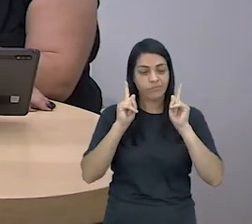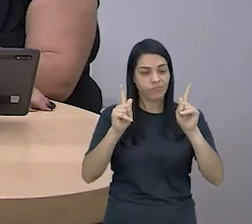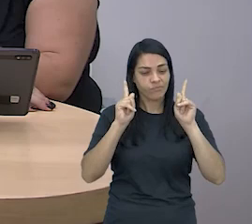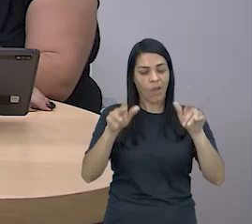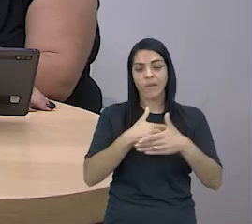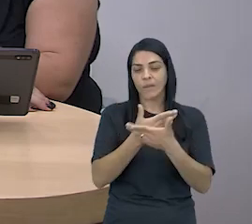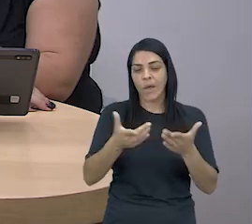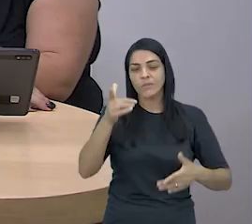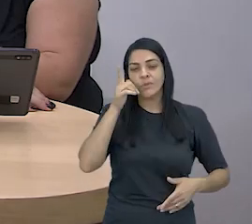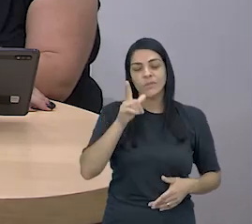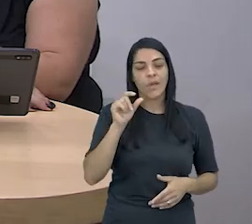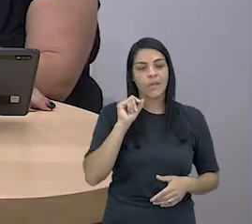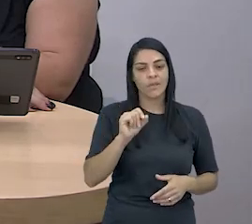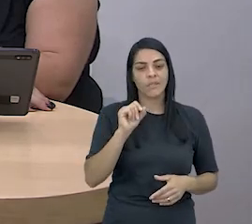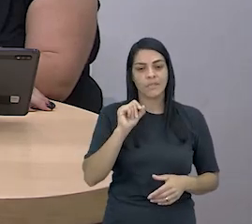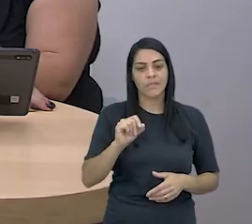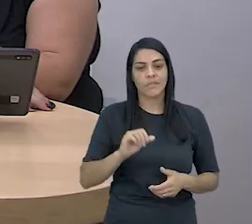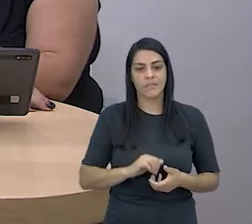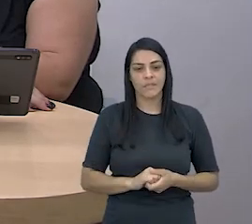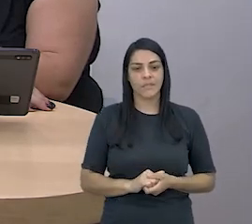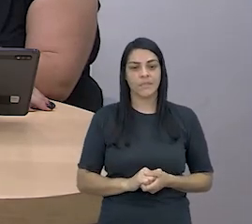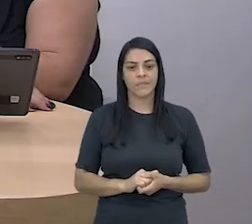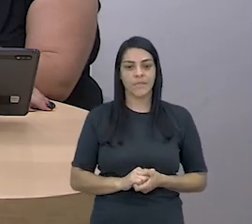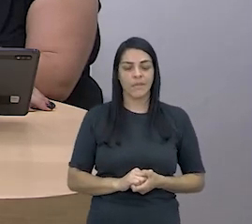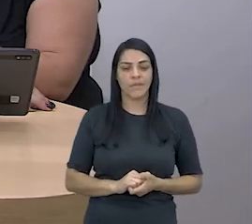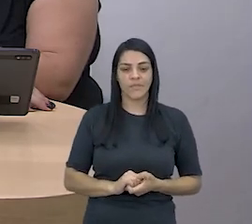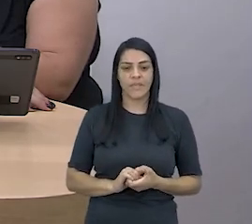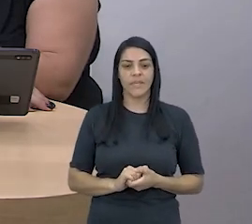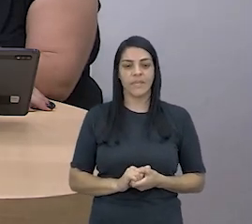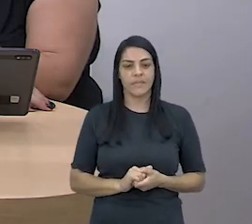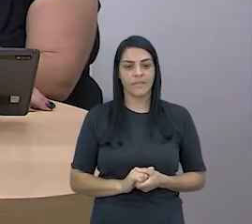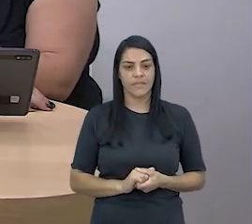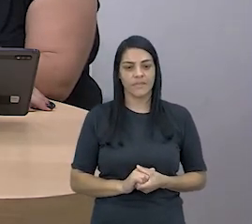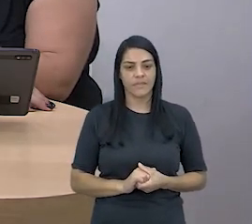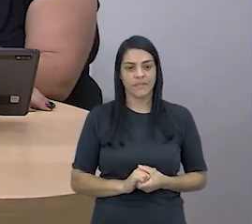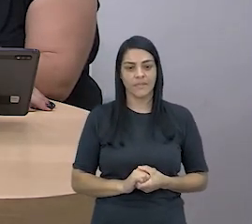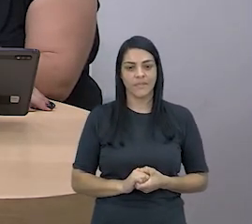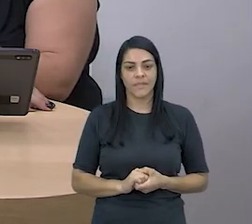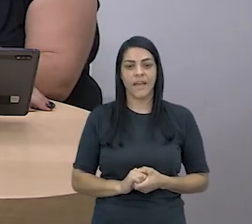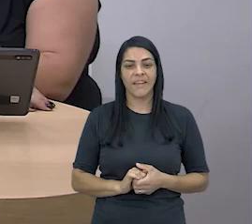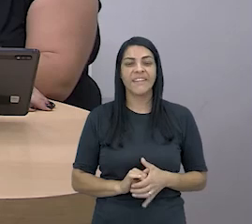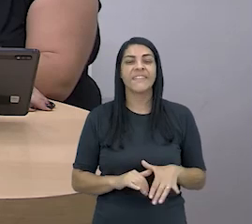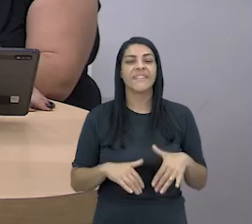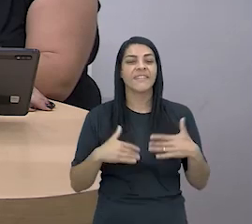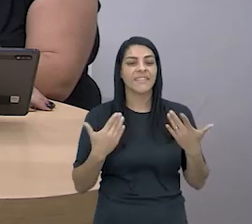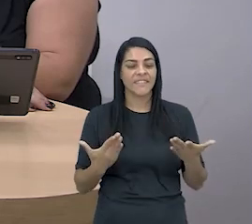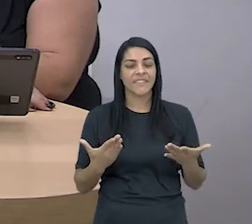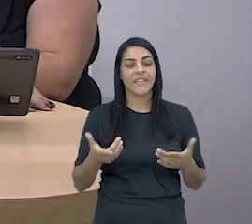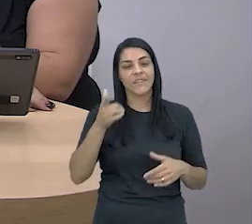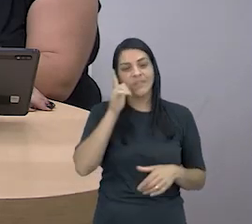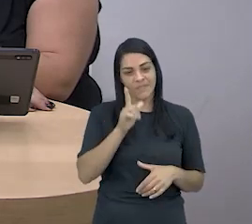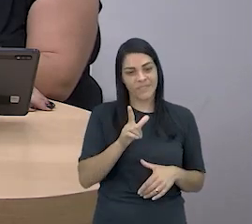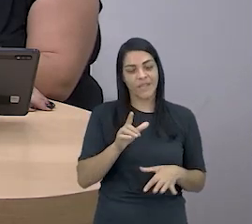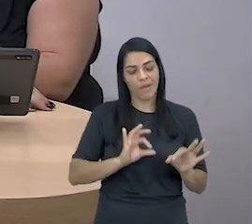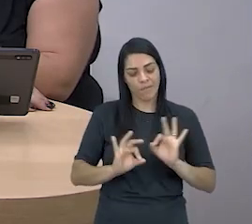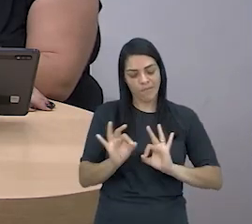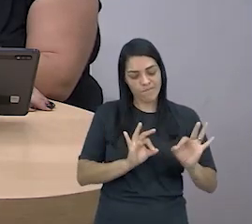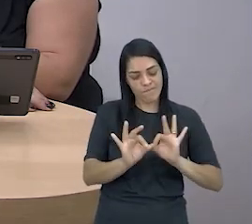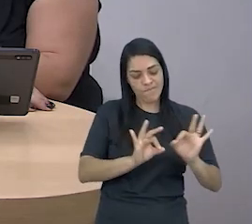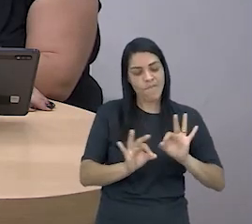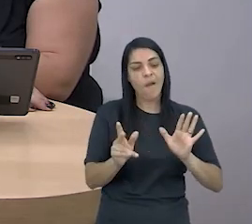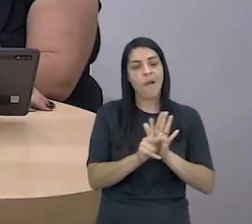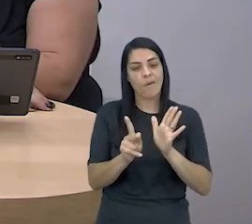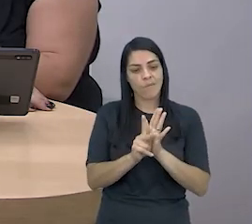gente pode, né, trazer para a sala de aula, ou até mesmo confeccionar, né? Por que não confeccionar o